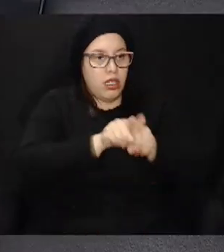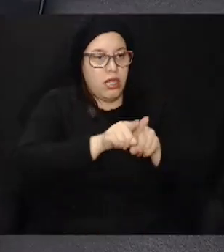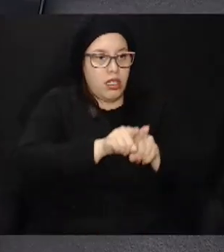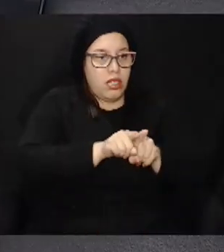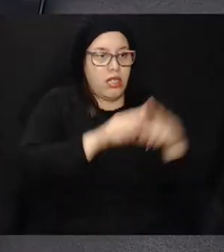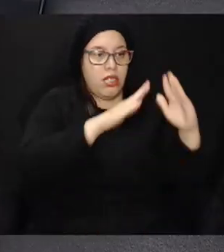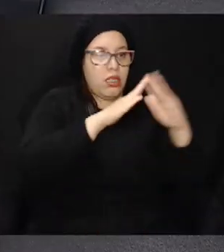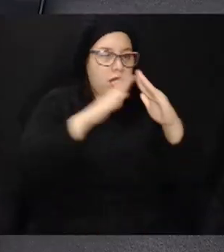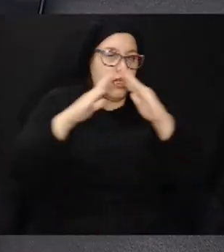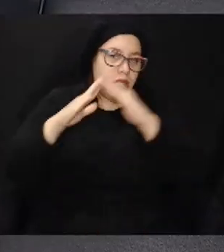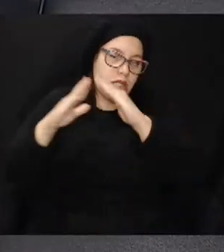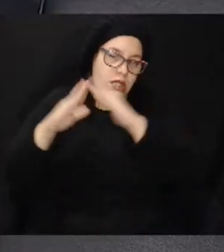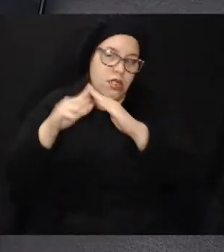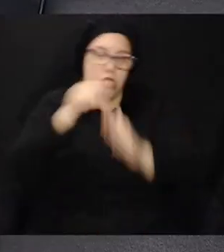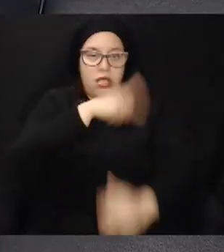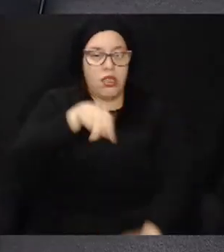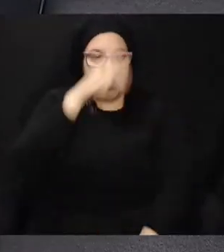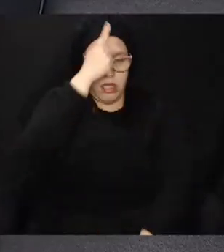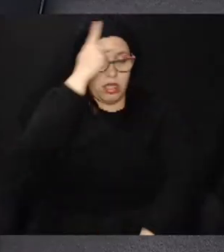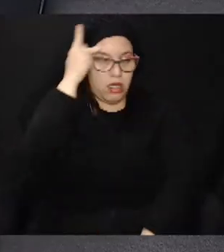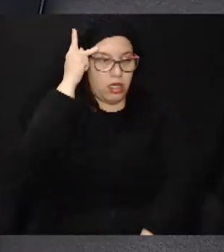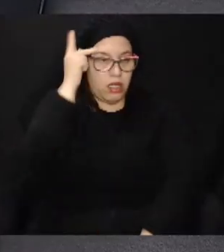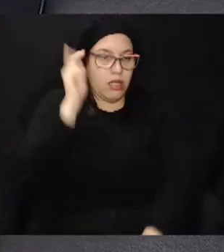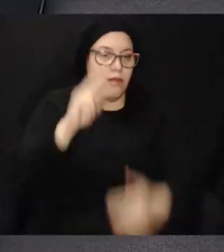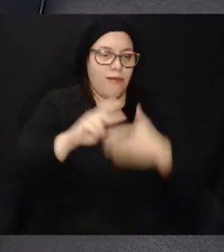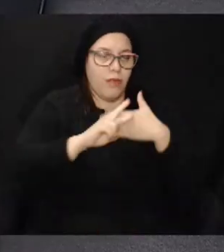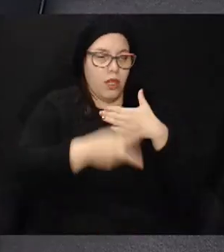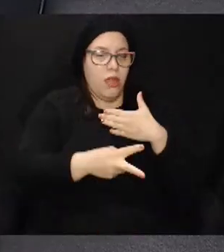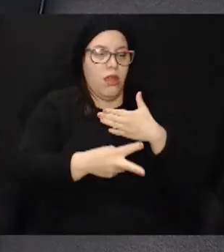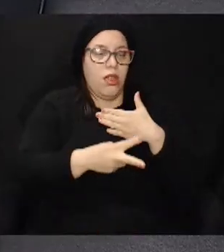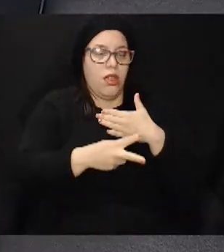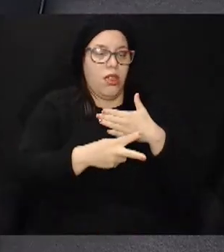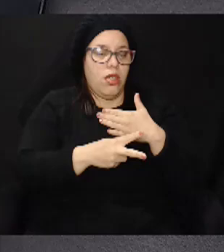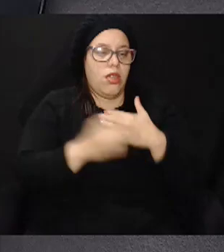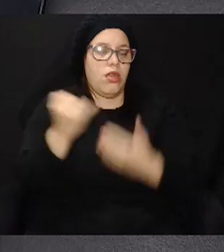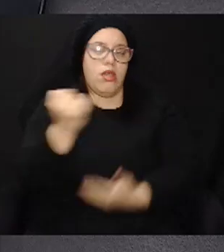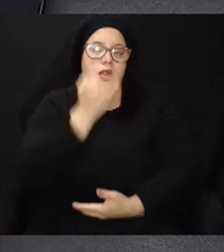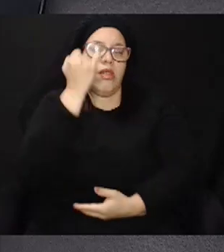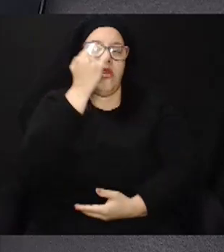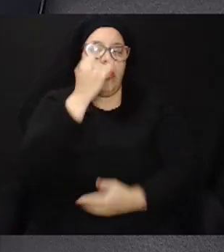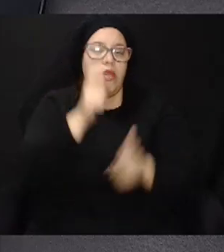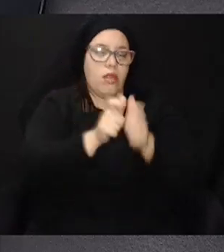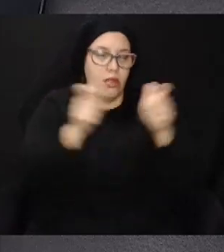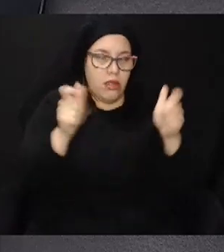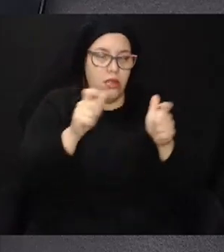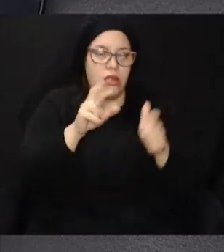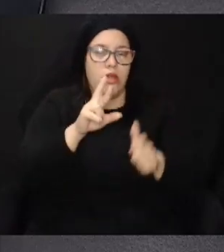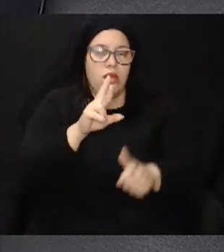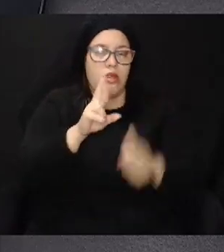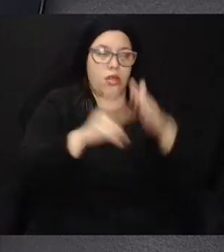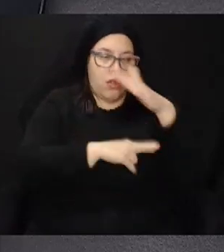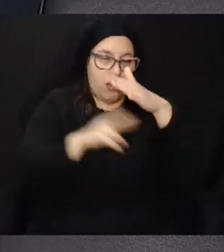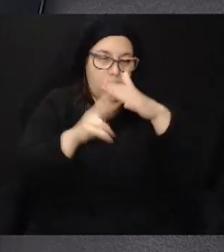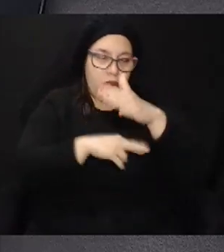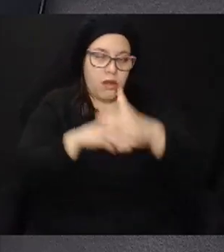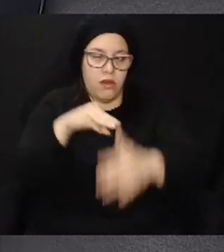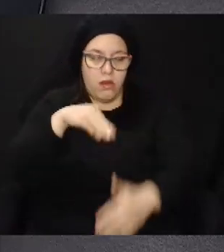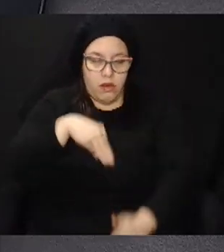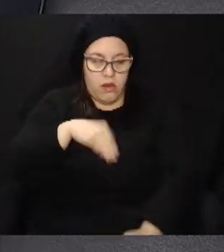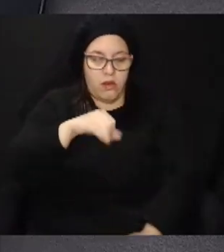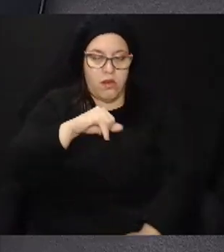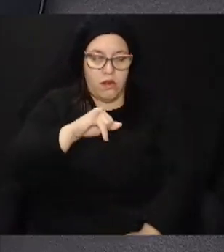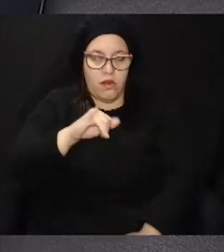essas pessoas que foram atingidas pela importante duplicação da rodovia Miguel Melhado, que liga ao Rodoanel,